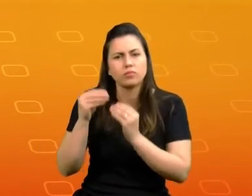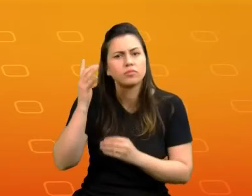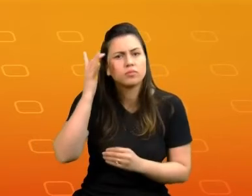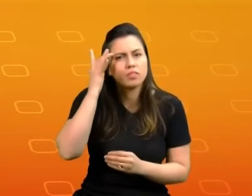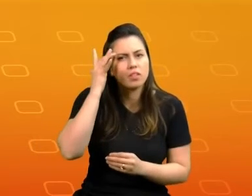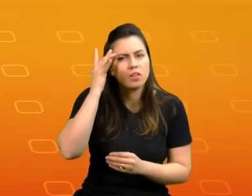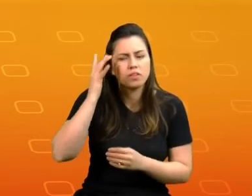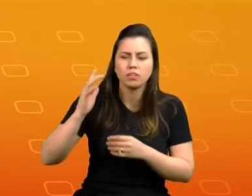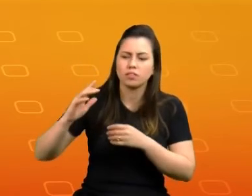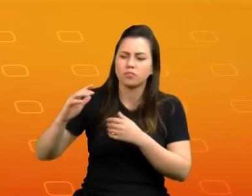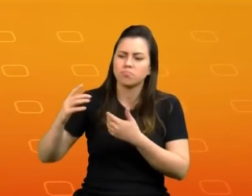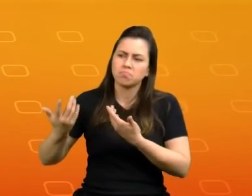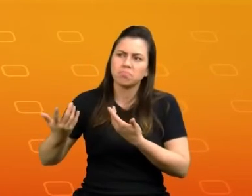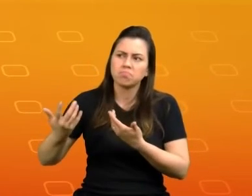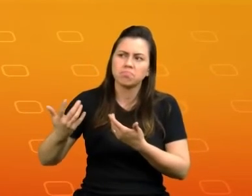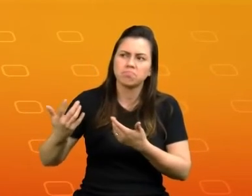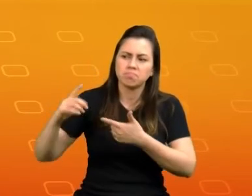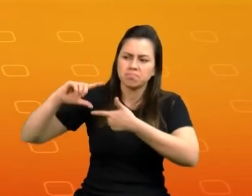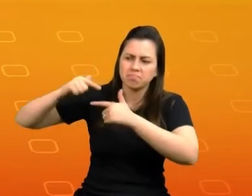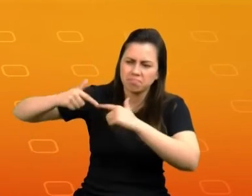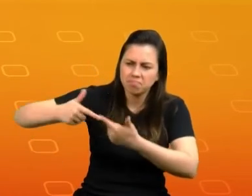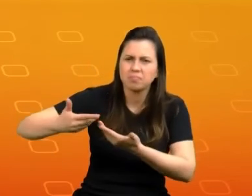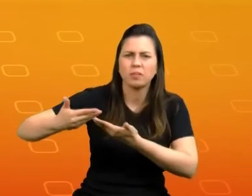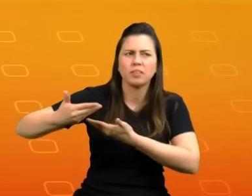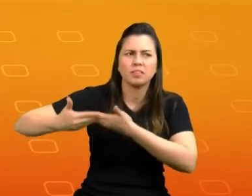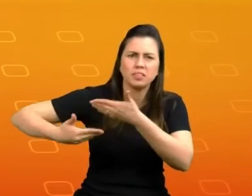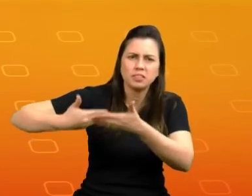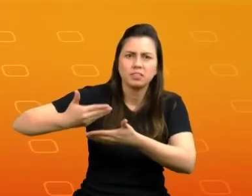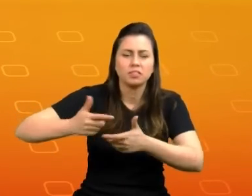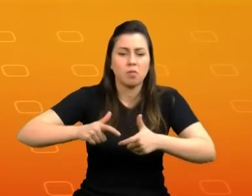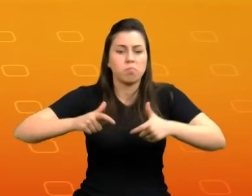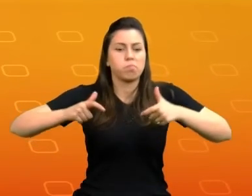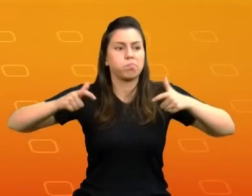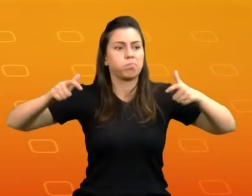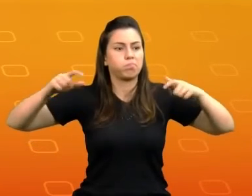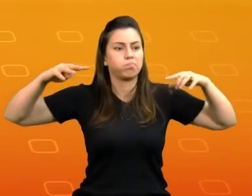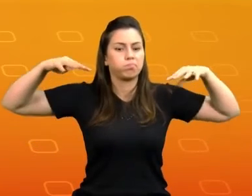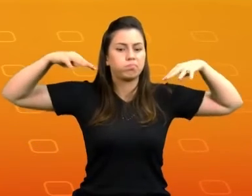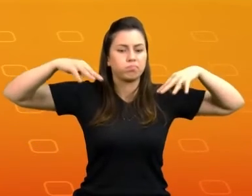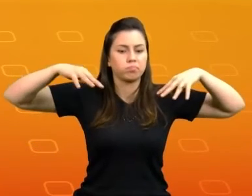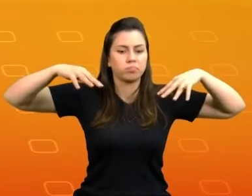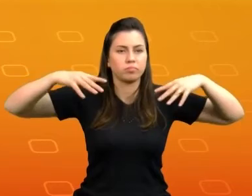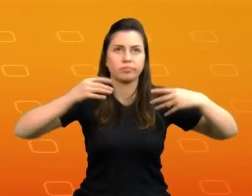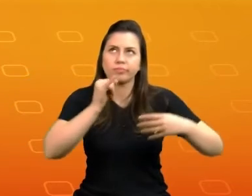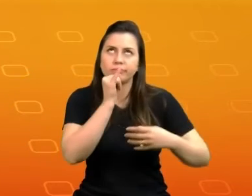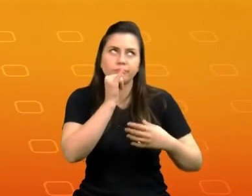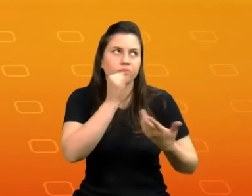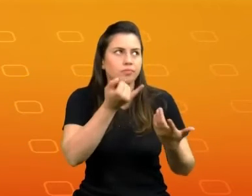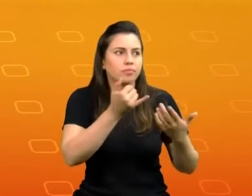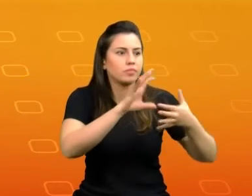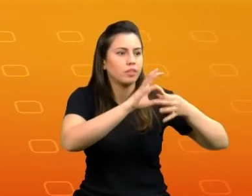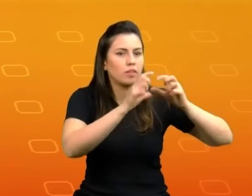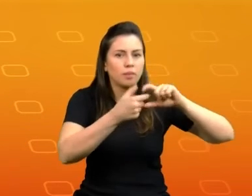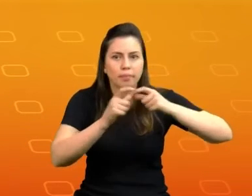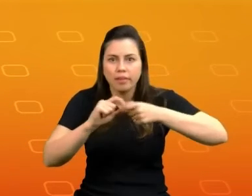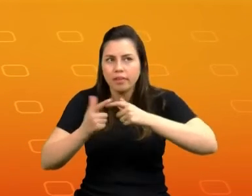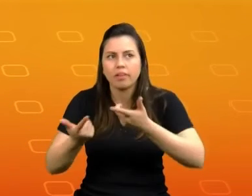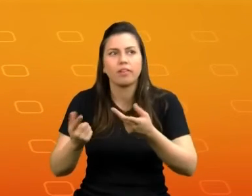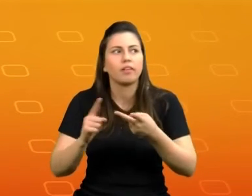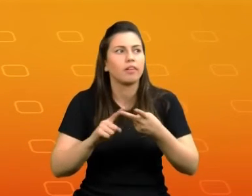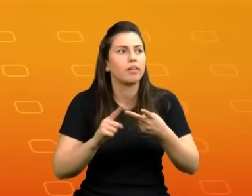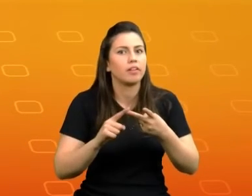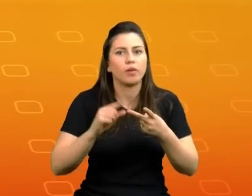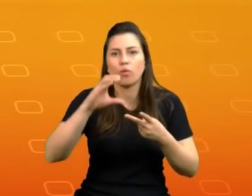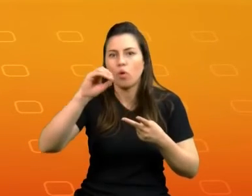tradicionalmente a gente sempre esperava grandes eventos para ver novidades a gente esperava Olimpíadas para ver um Era Nova a gente pegava o